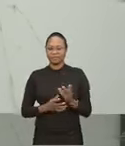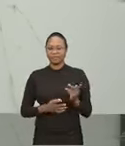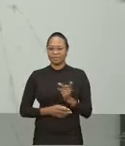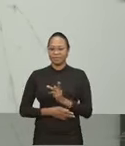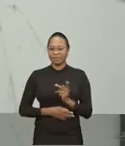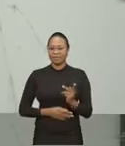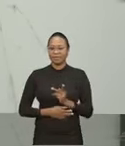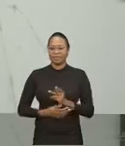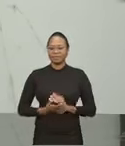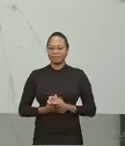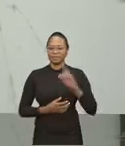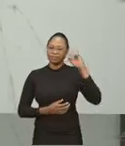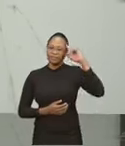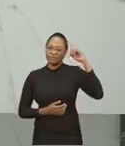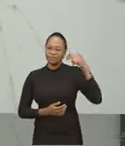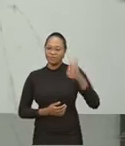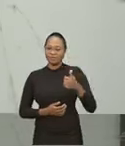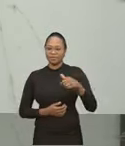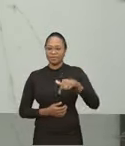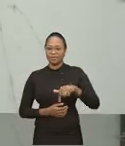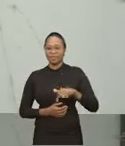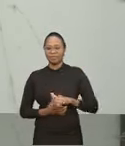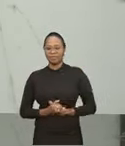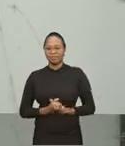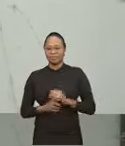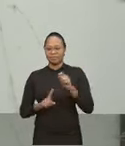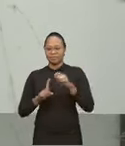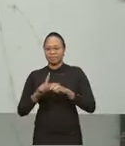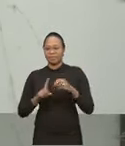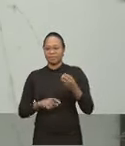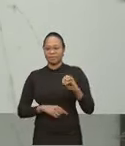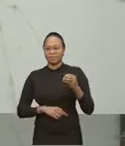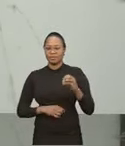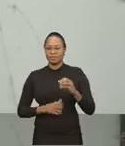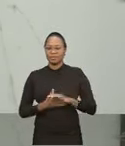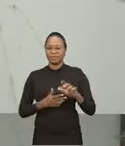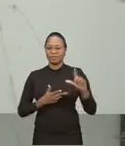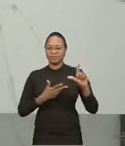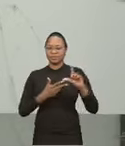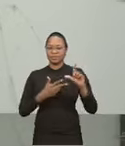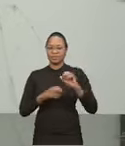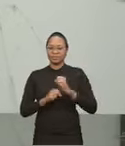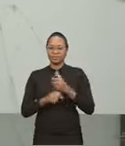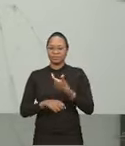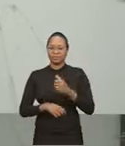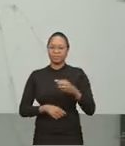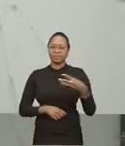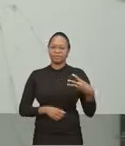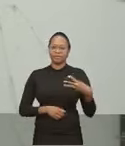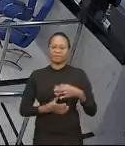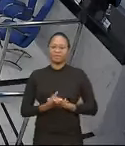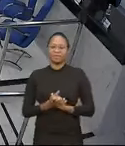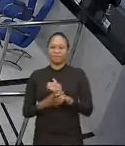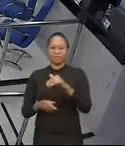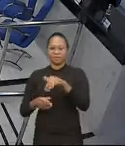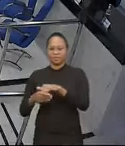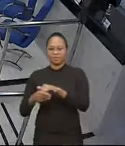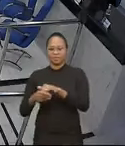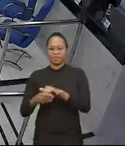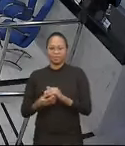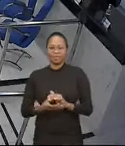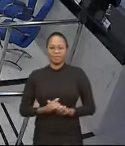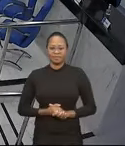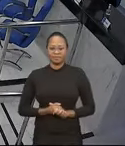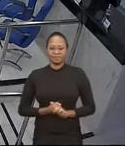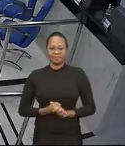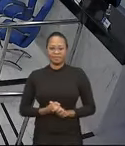em 17 de outubro, do segundo período legislativo de 2023. Em votação,